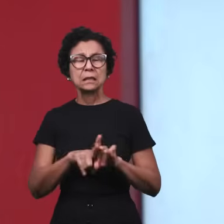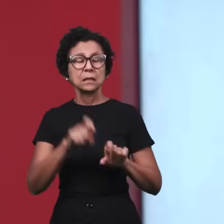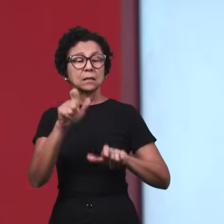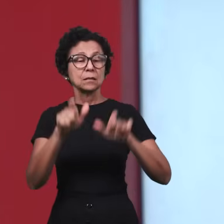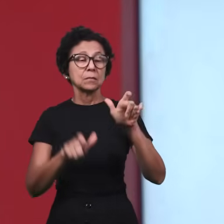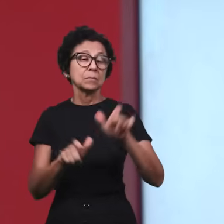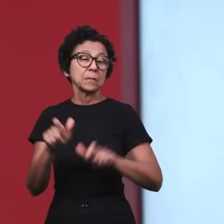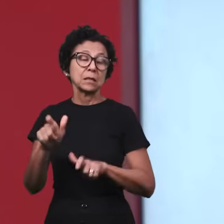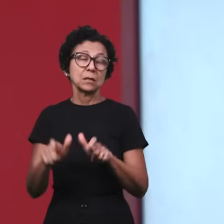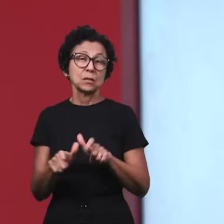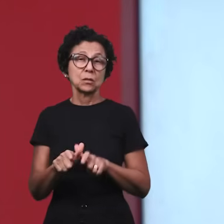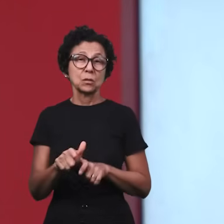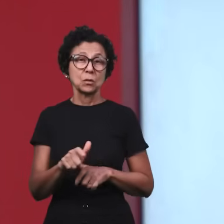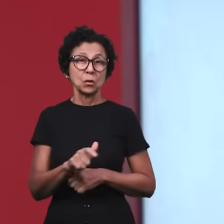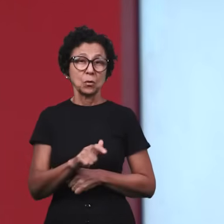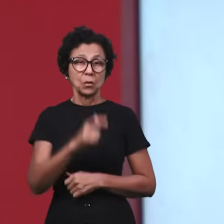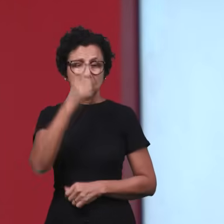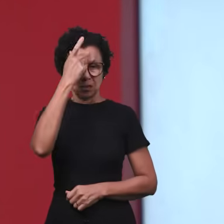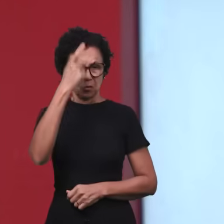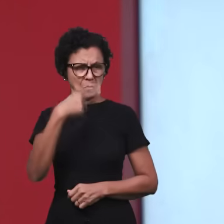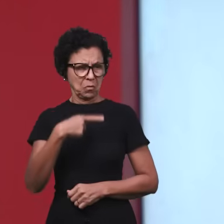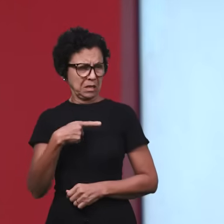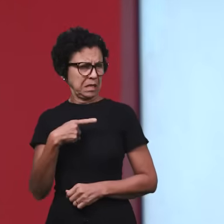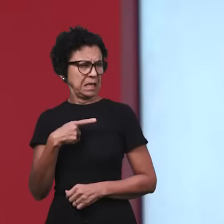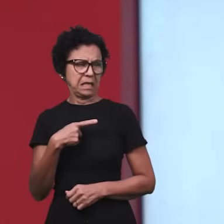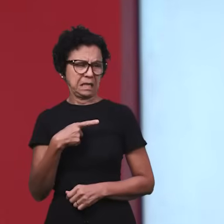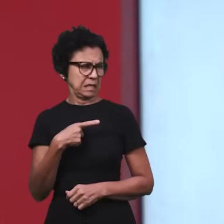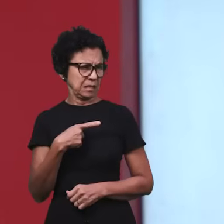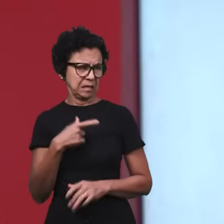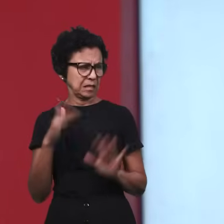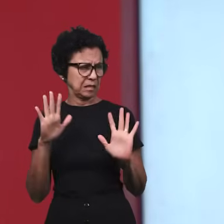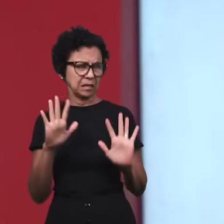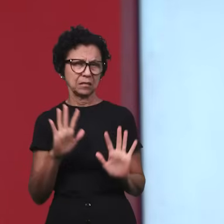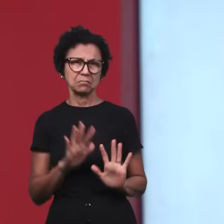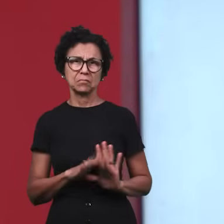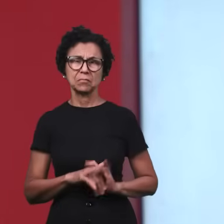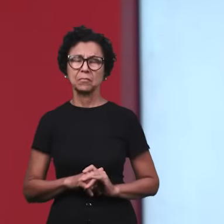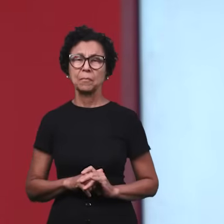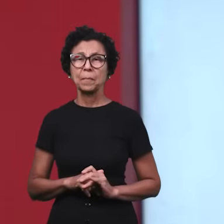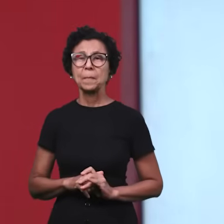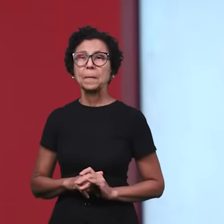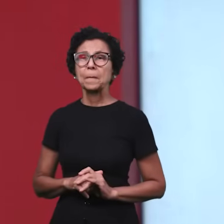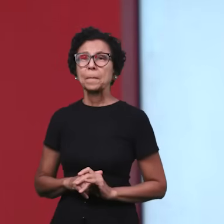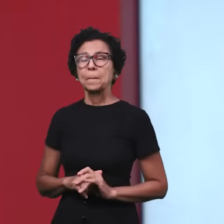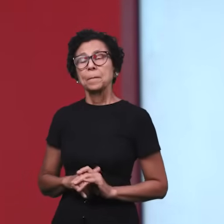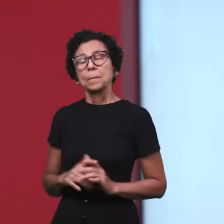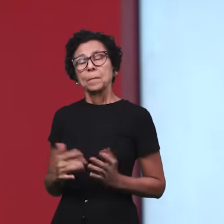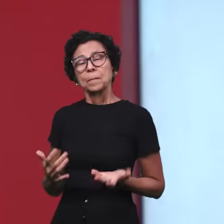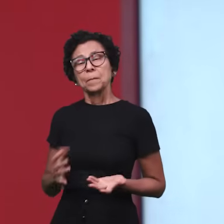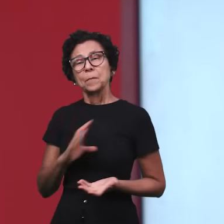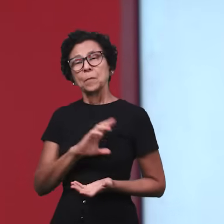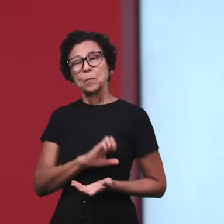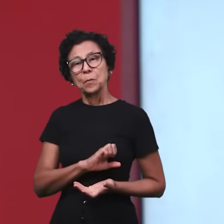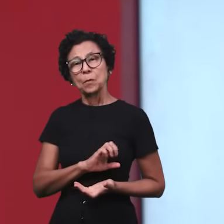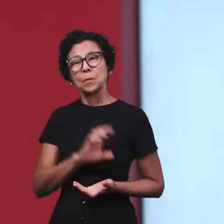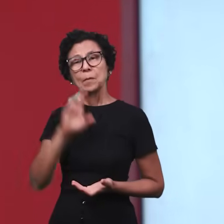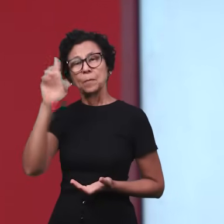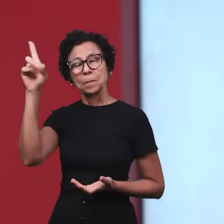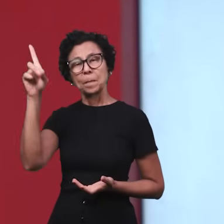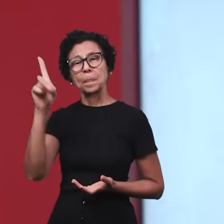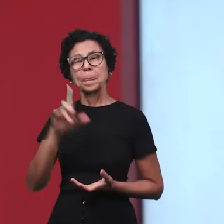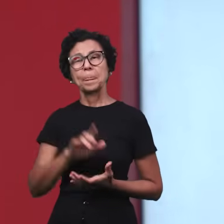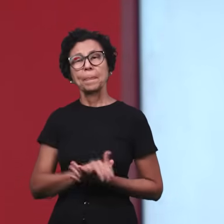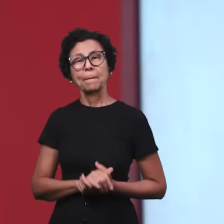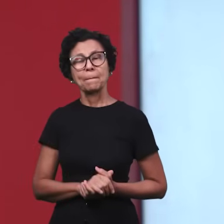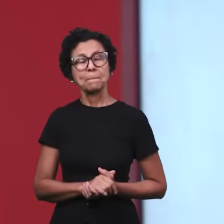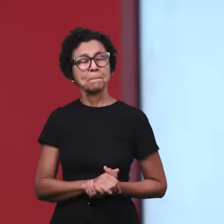as pessoas muito egoístas, uma sociedade egoísta, não se preocupa um com o outro, e o amor a Deus esfriando. Mas e quando a gente